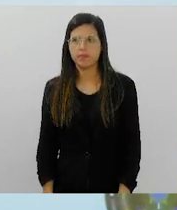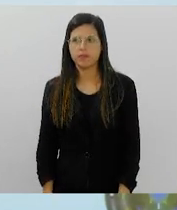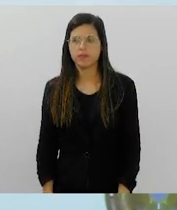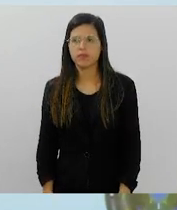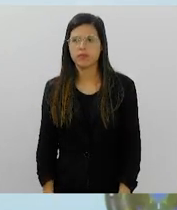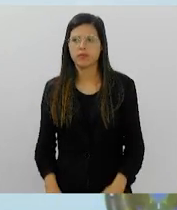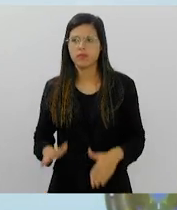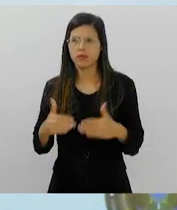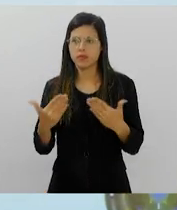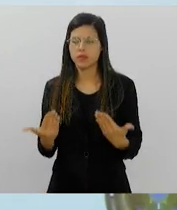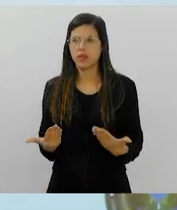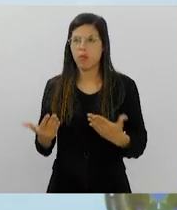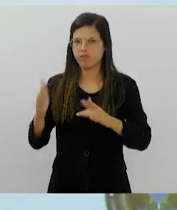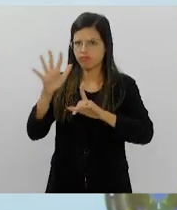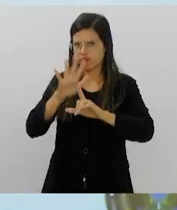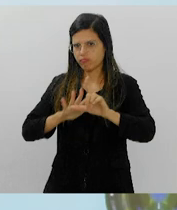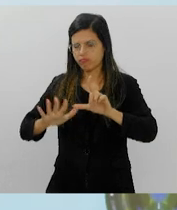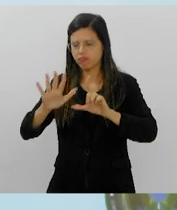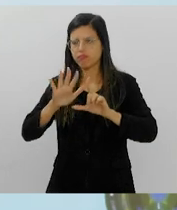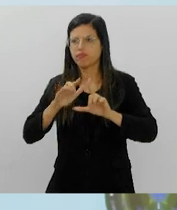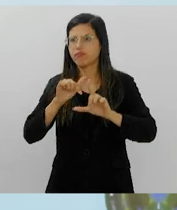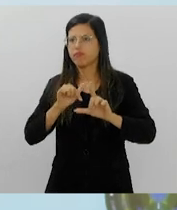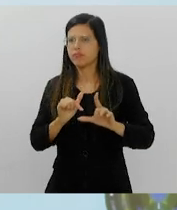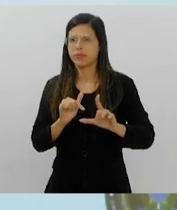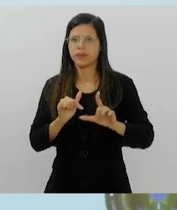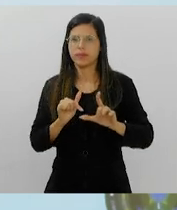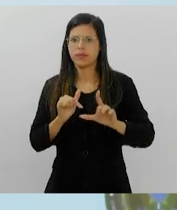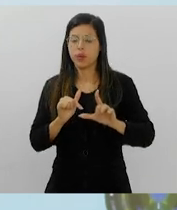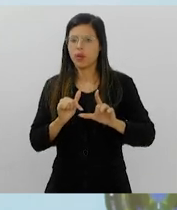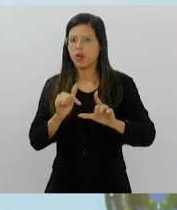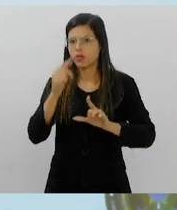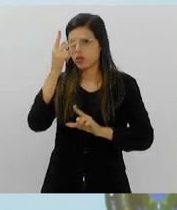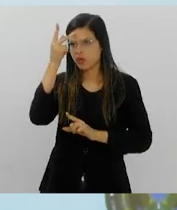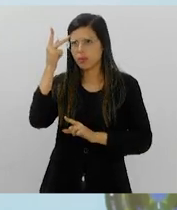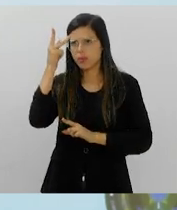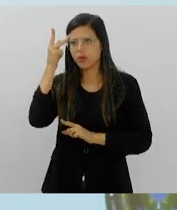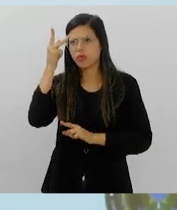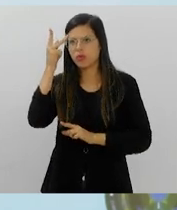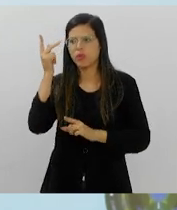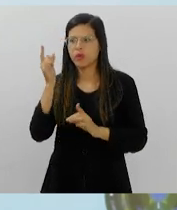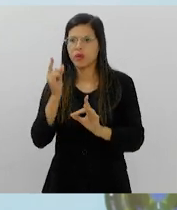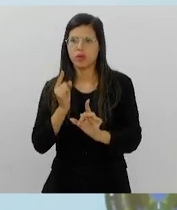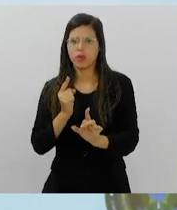Então, esse é o ambiente que os usuários